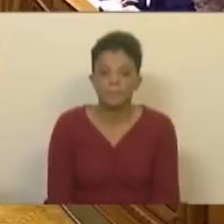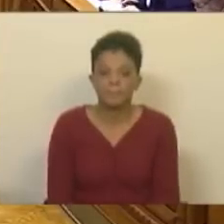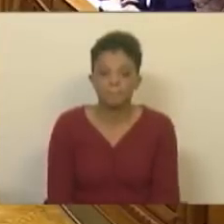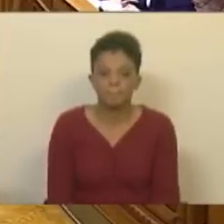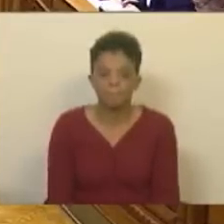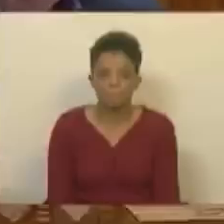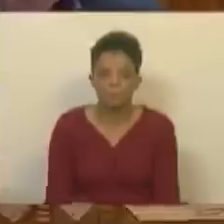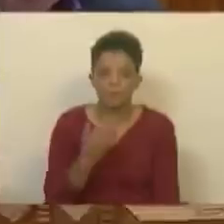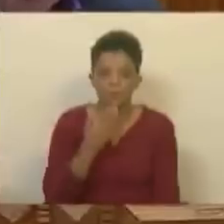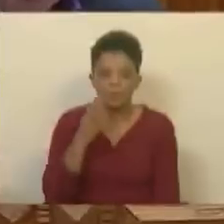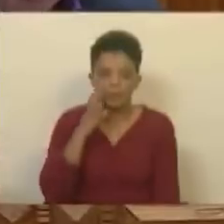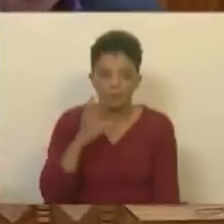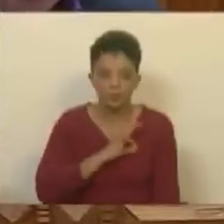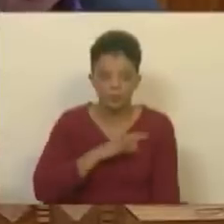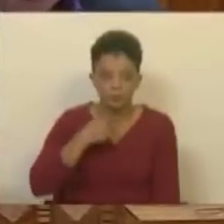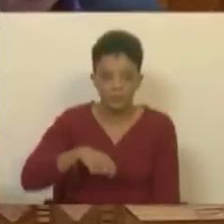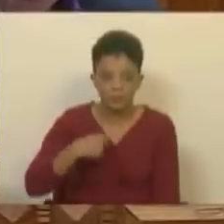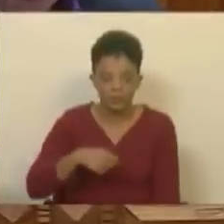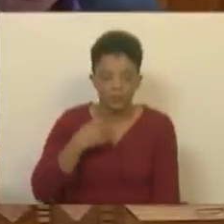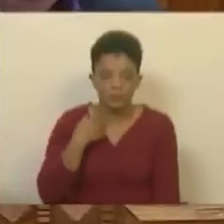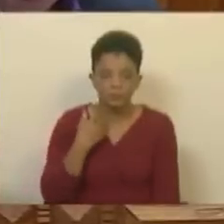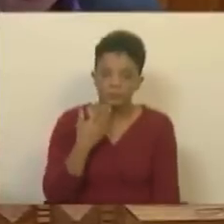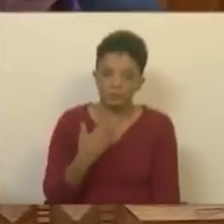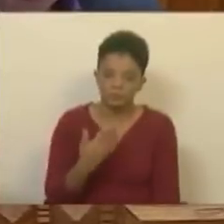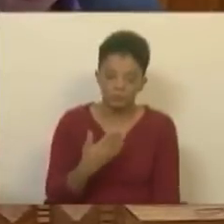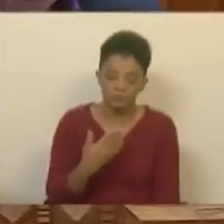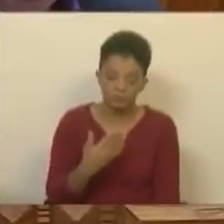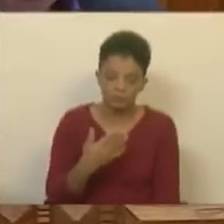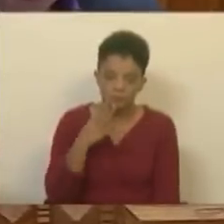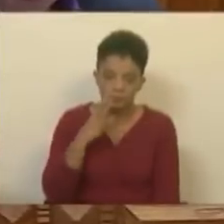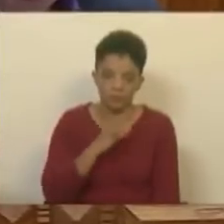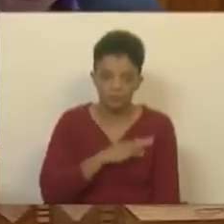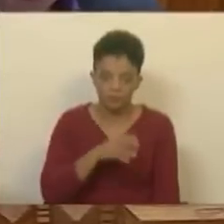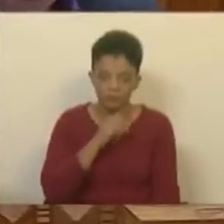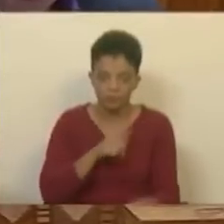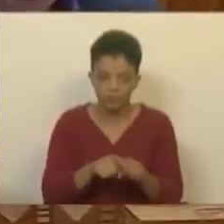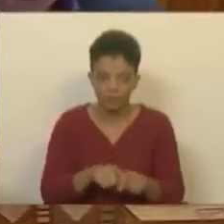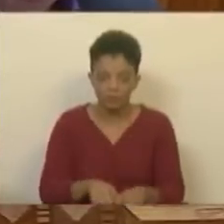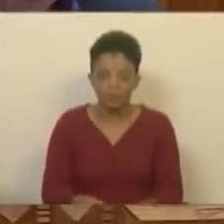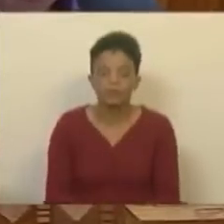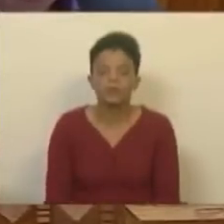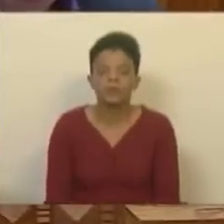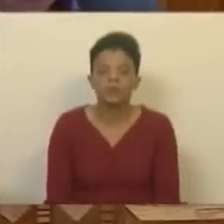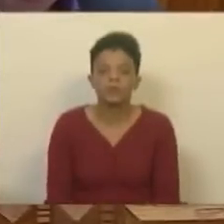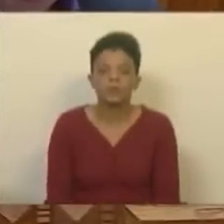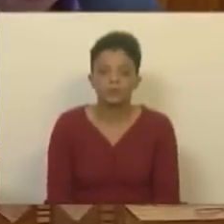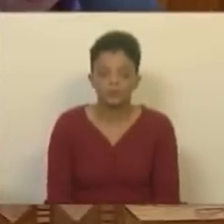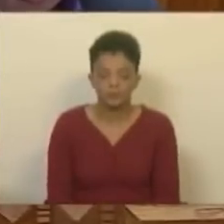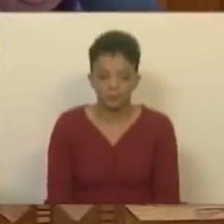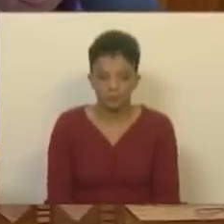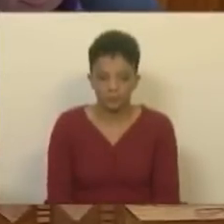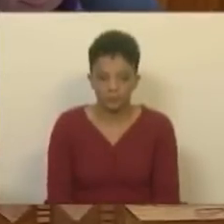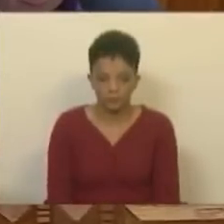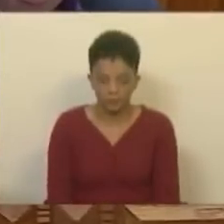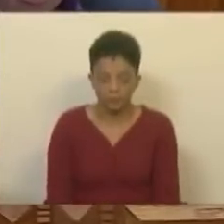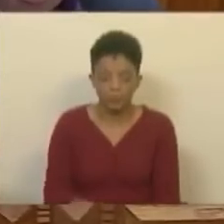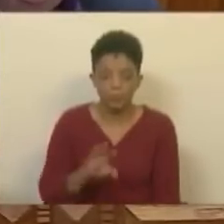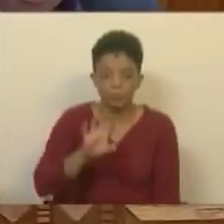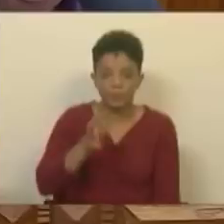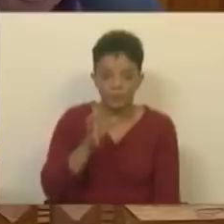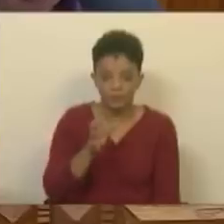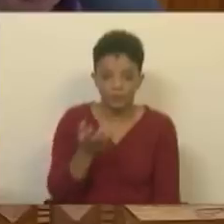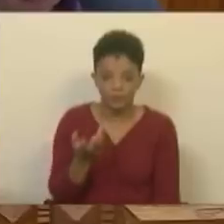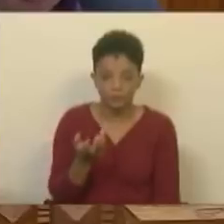Muito obrigado senhor presidente Muito obrigado senhor Deputado Miranda Sarmento Ora bem o país teve